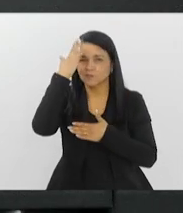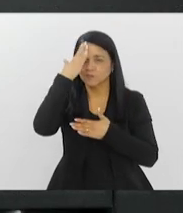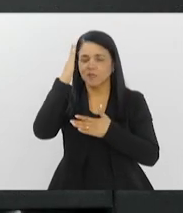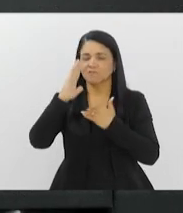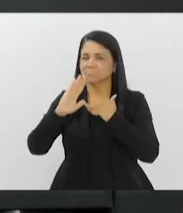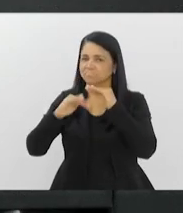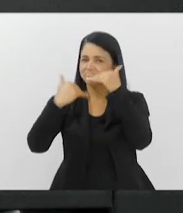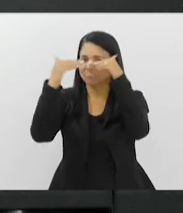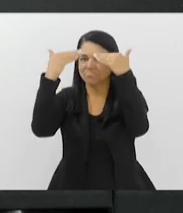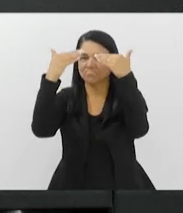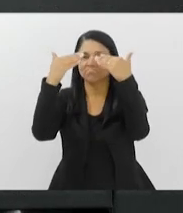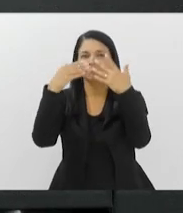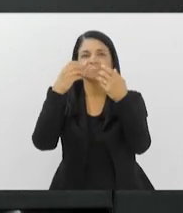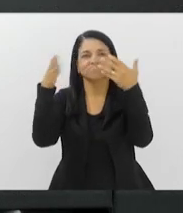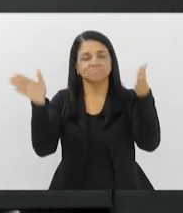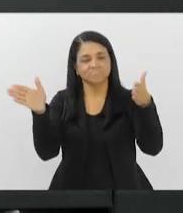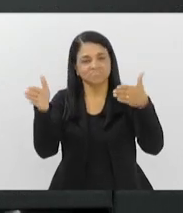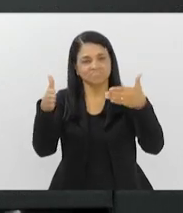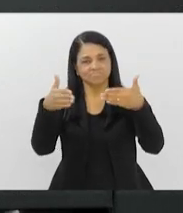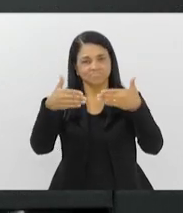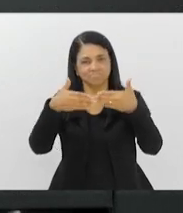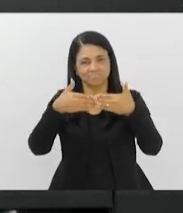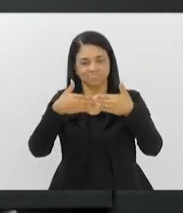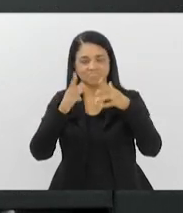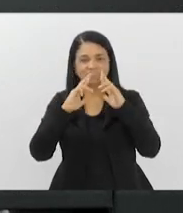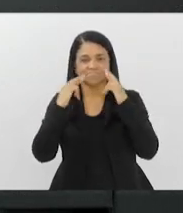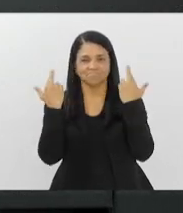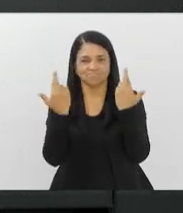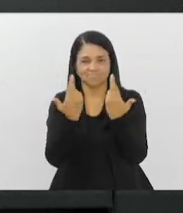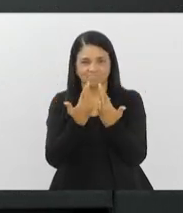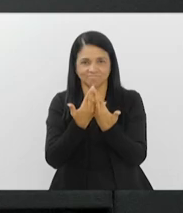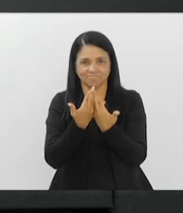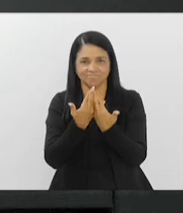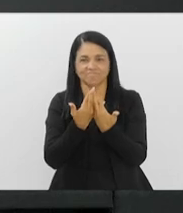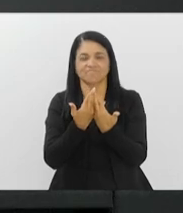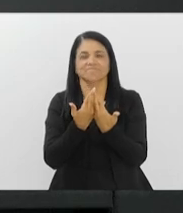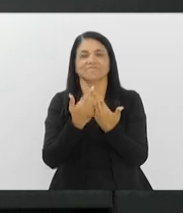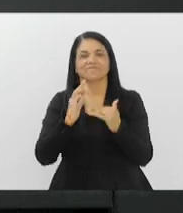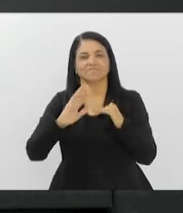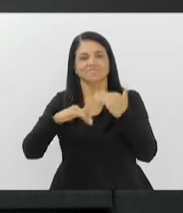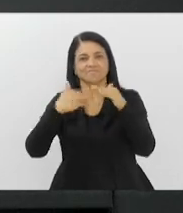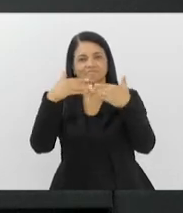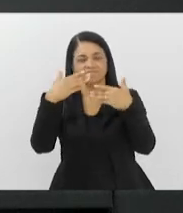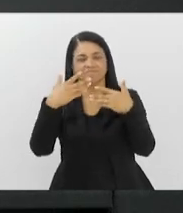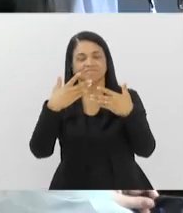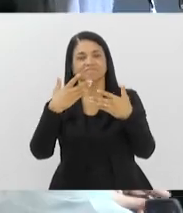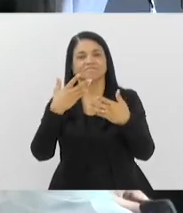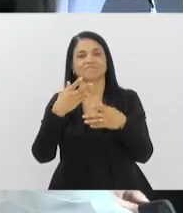prosperidade. Declaro encerrada essa reunião do Fórum Permanente de Desenvolvimento Econômico.